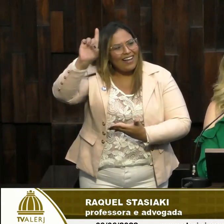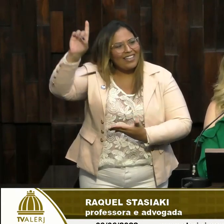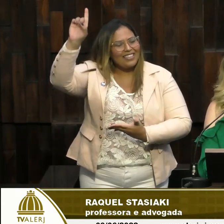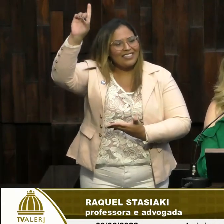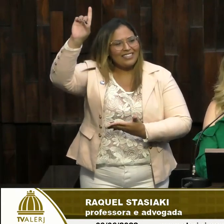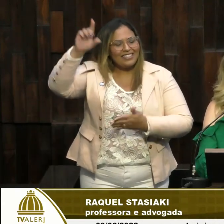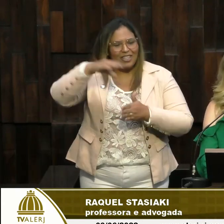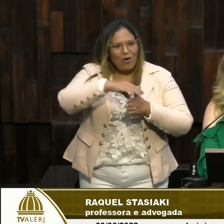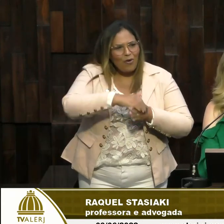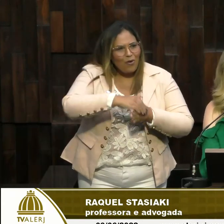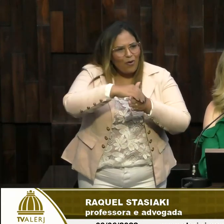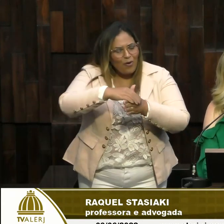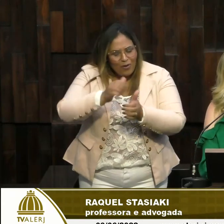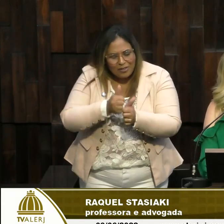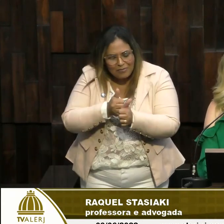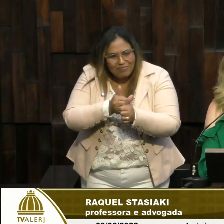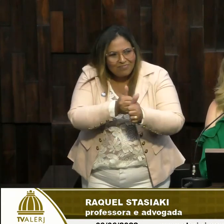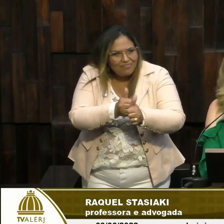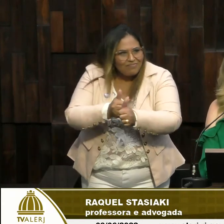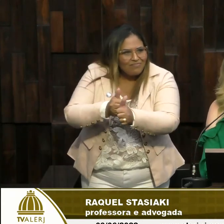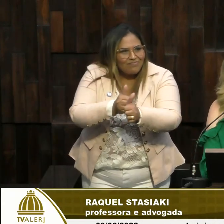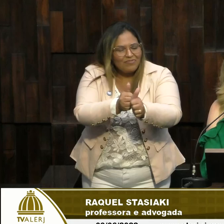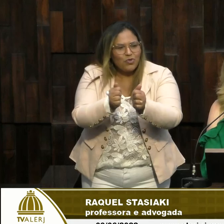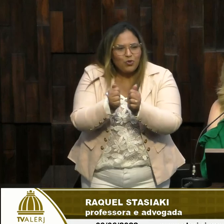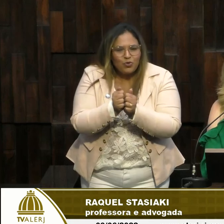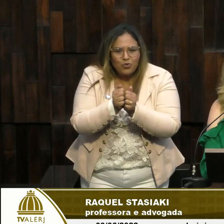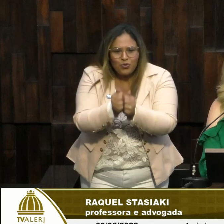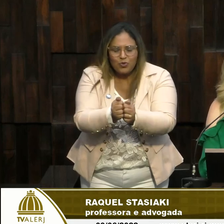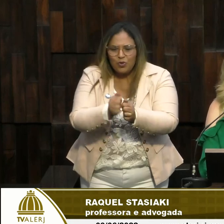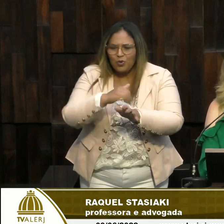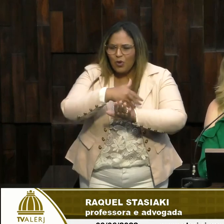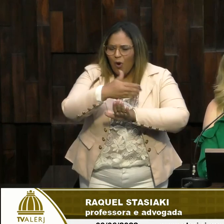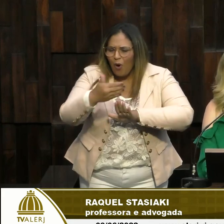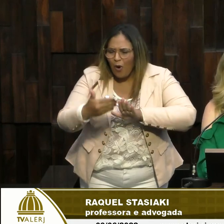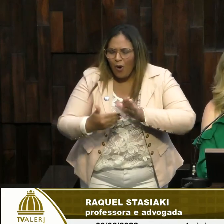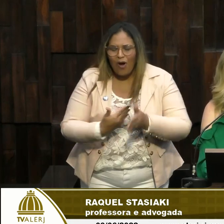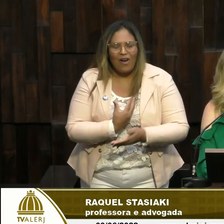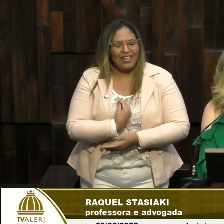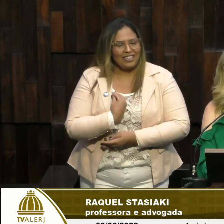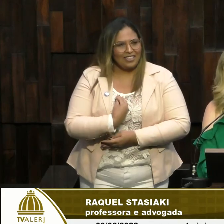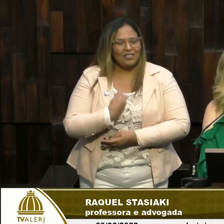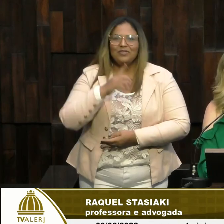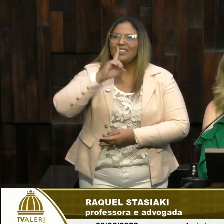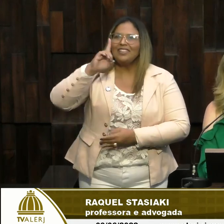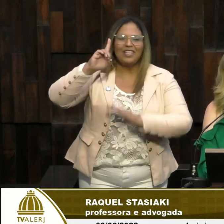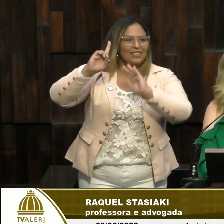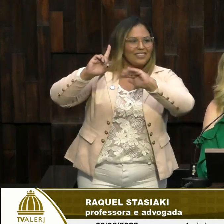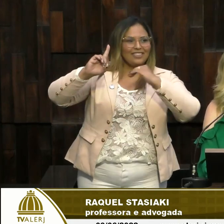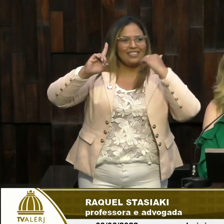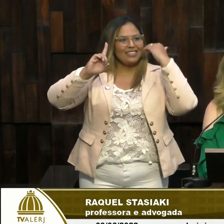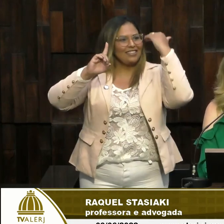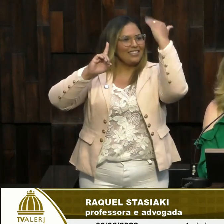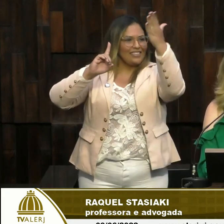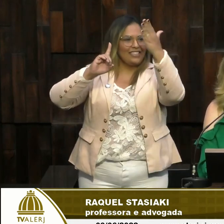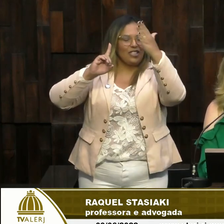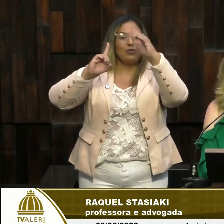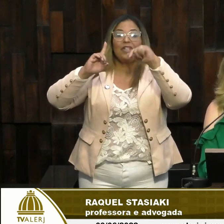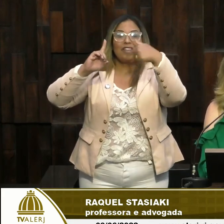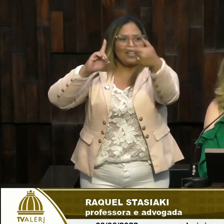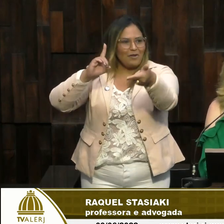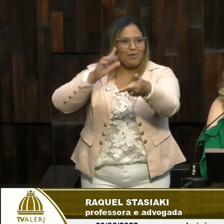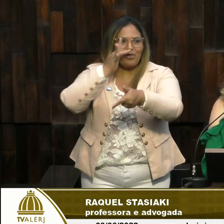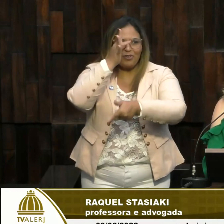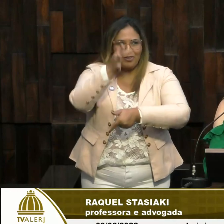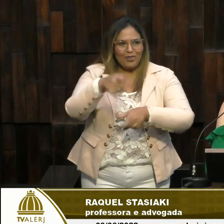meus passos e está comigo em todos os momentos. Então, Deus acima de tudo e de todos.